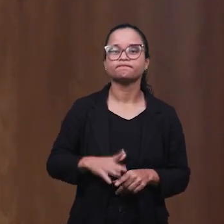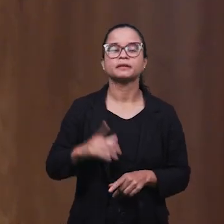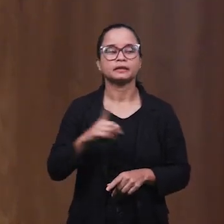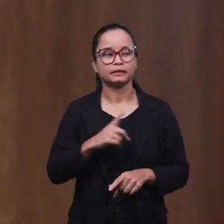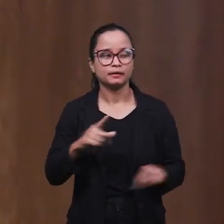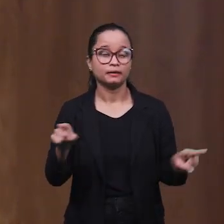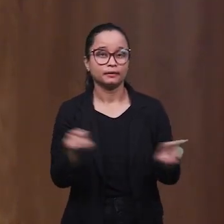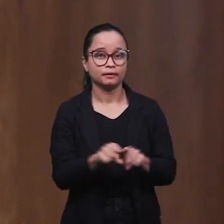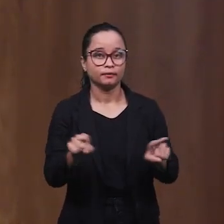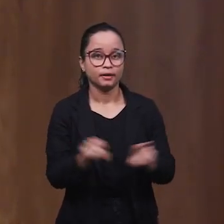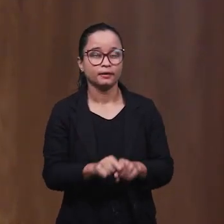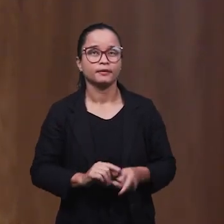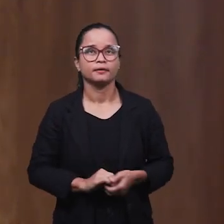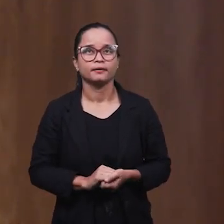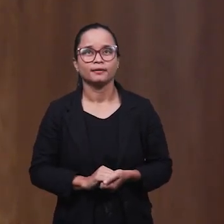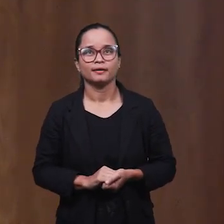meio